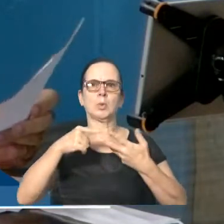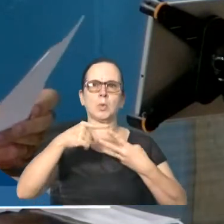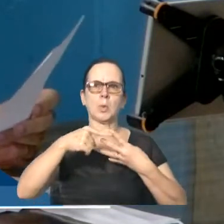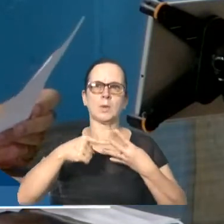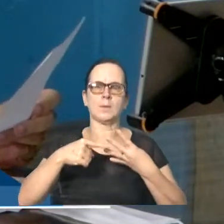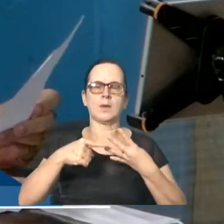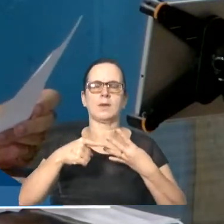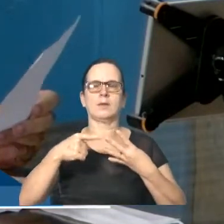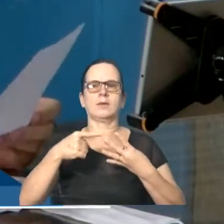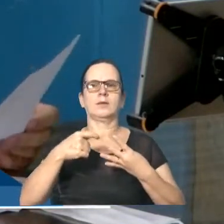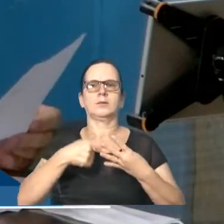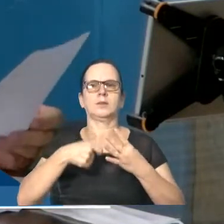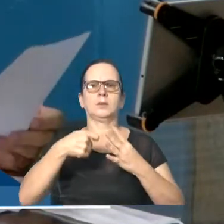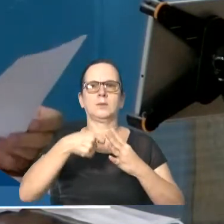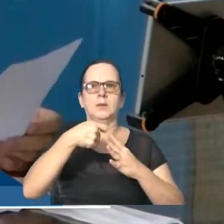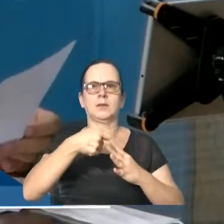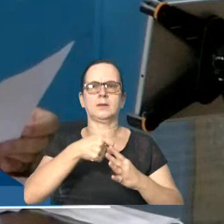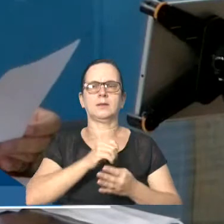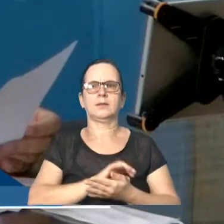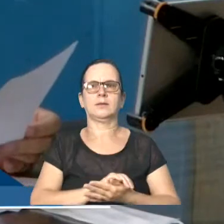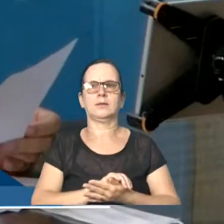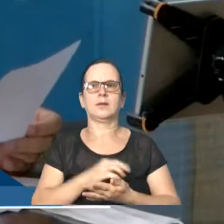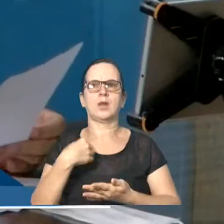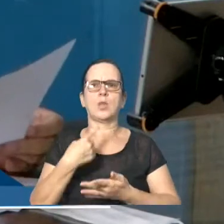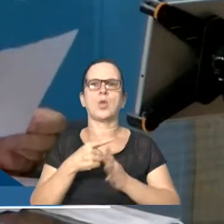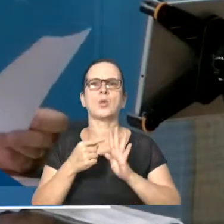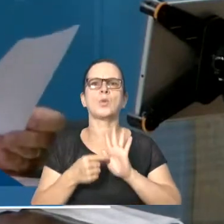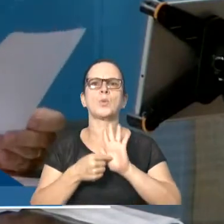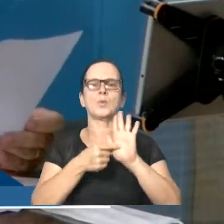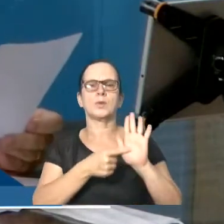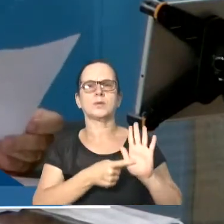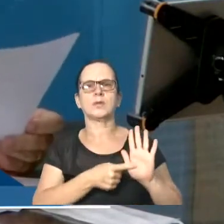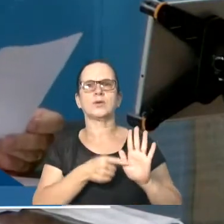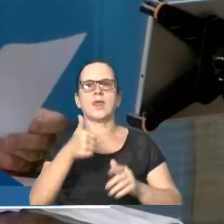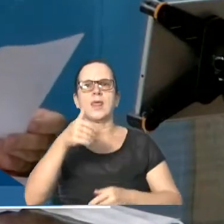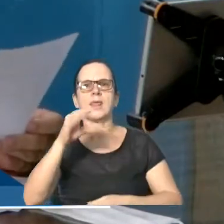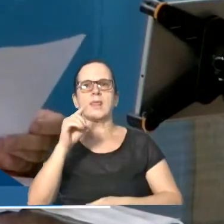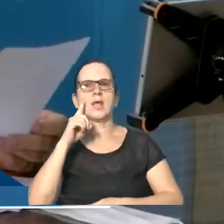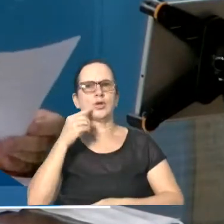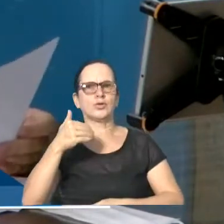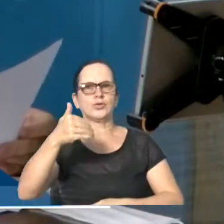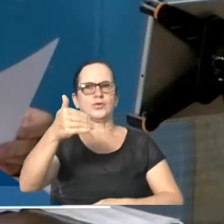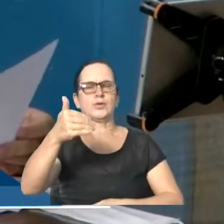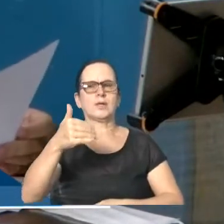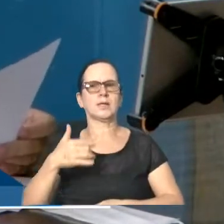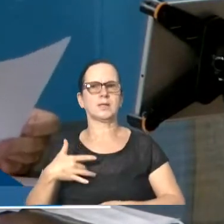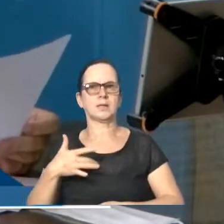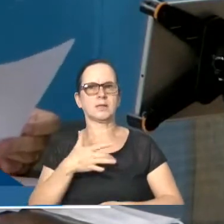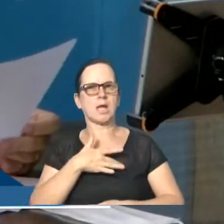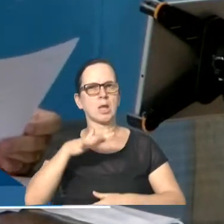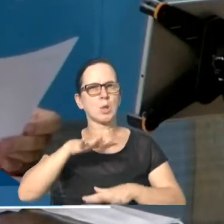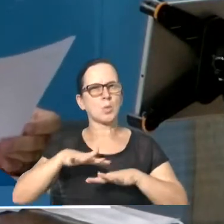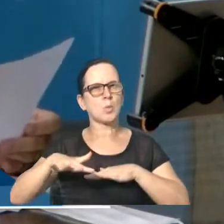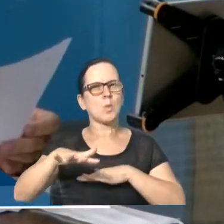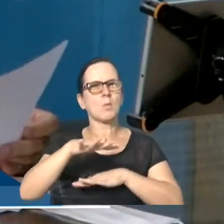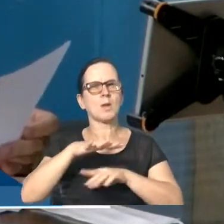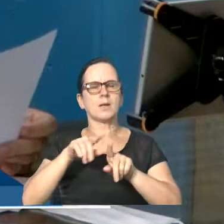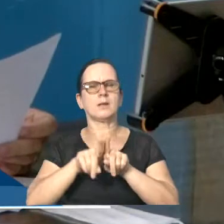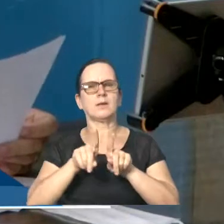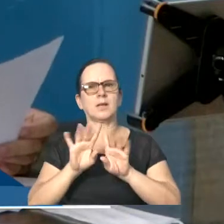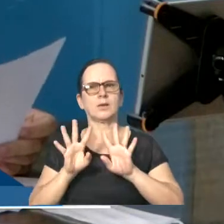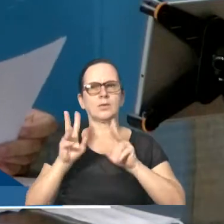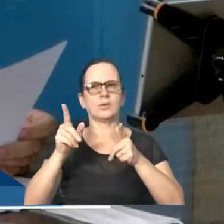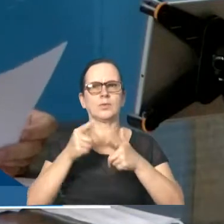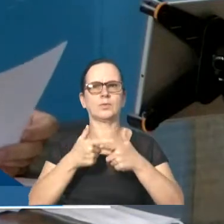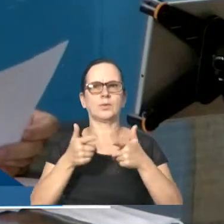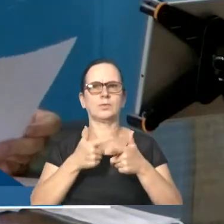tal, e deixei claro aqui que a gente, apontando aqui, a gente ia dar uns 10 dias para que a saúde mobilize, né, e que resolva